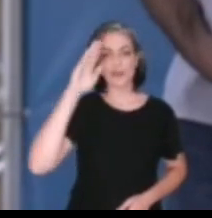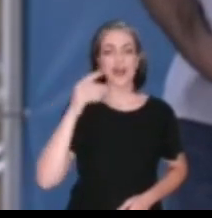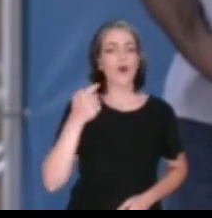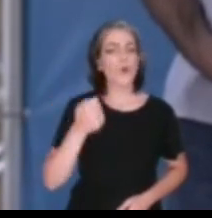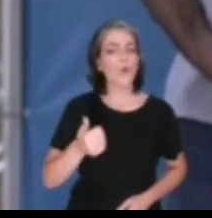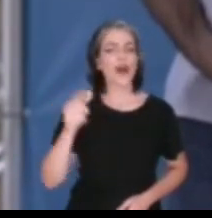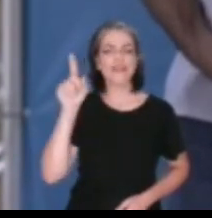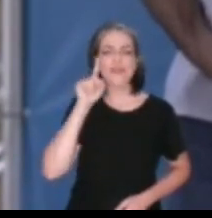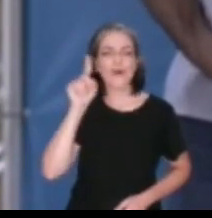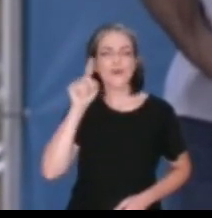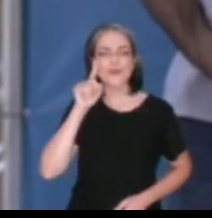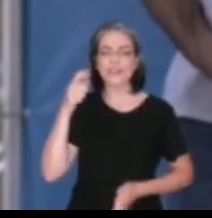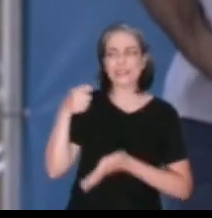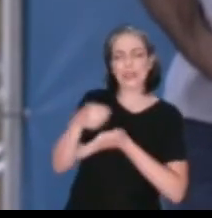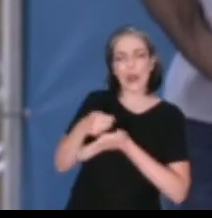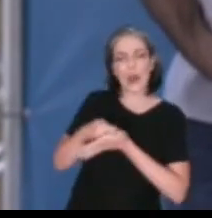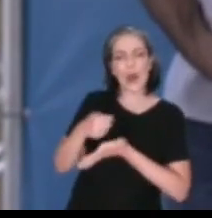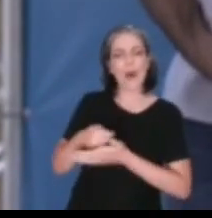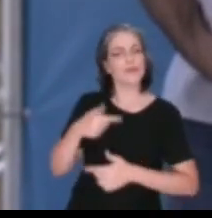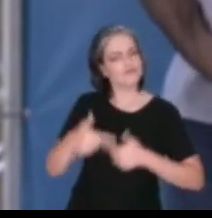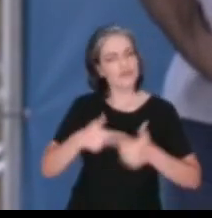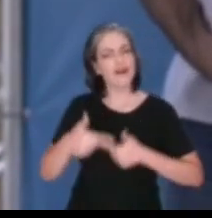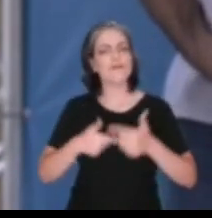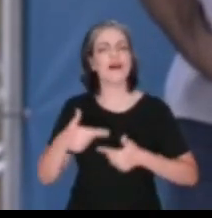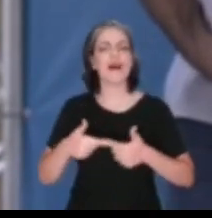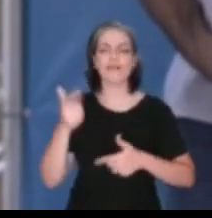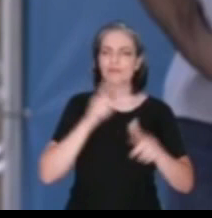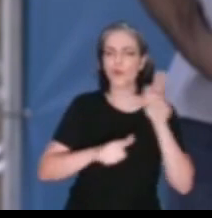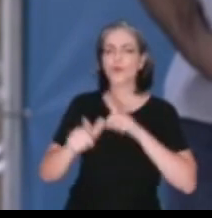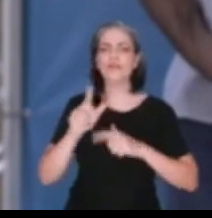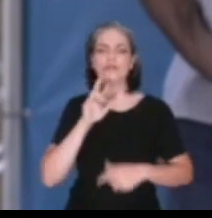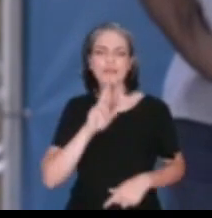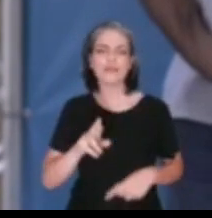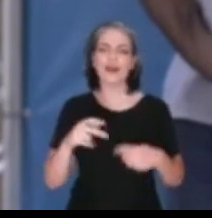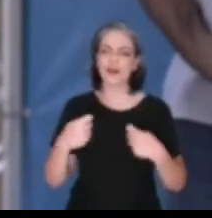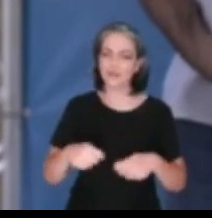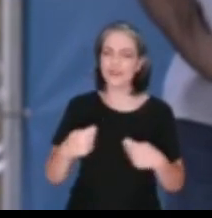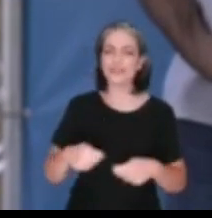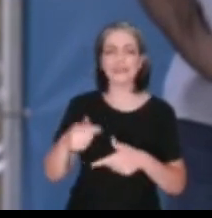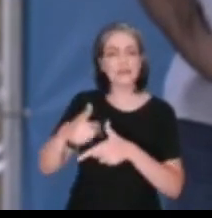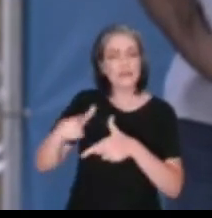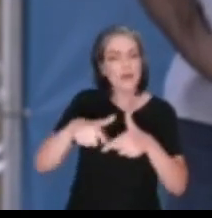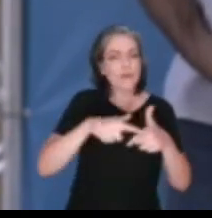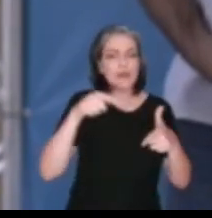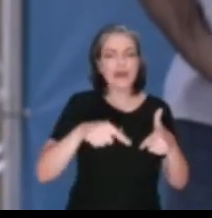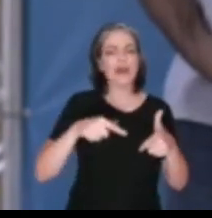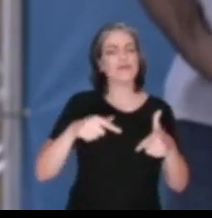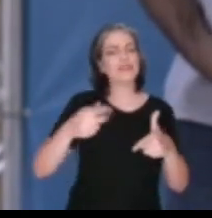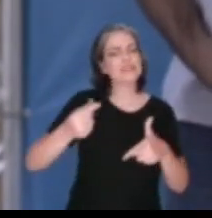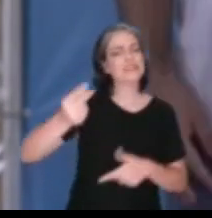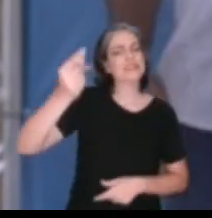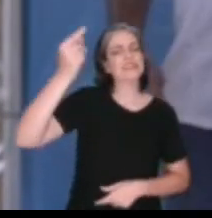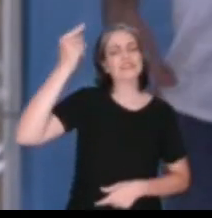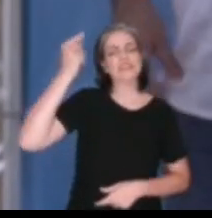dias, nos cobra atividade, nos cobra resultado para a resolução dos problemas